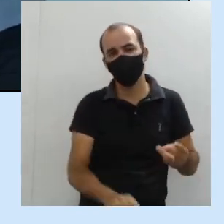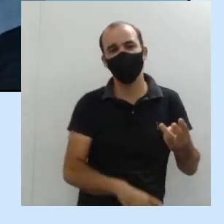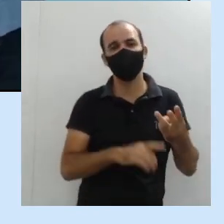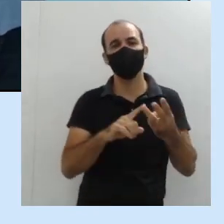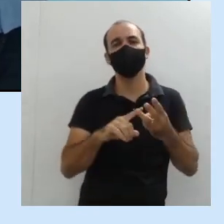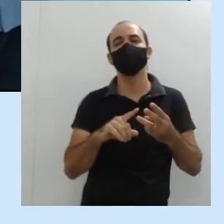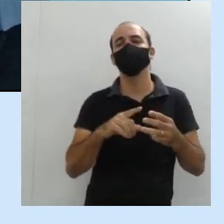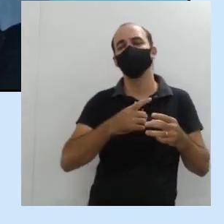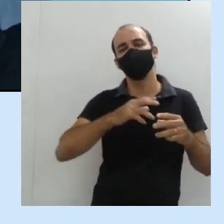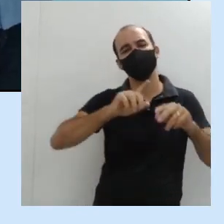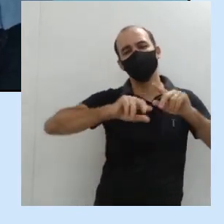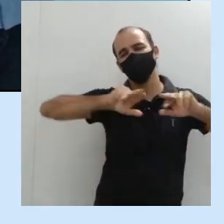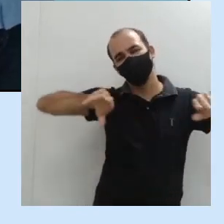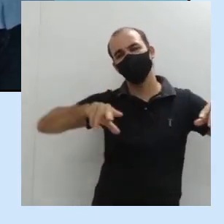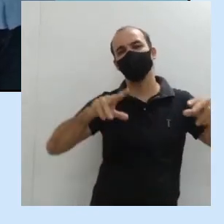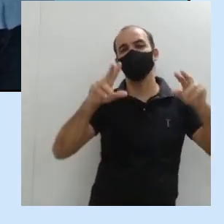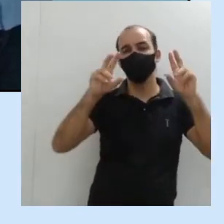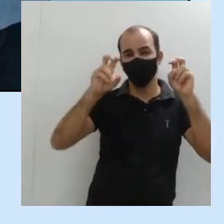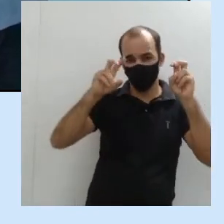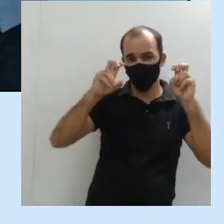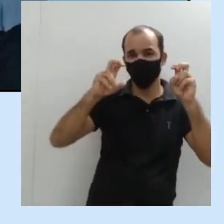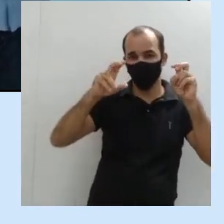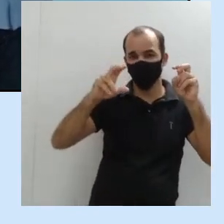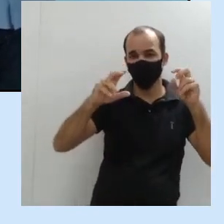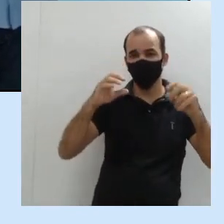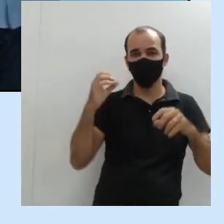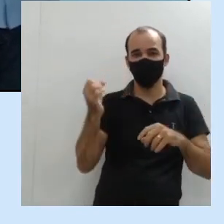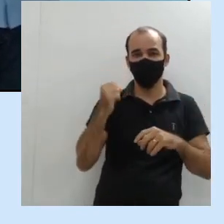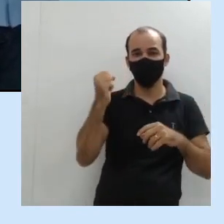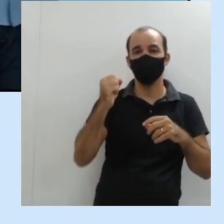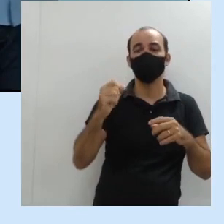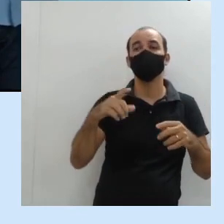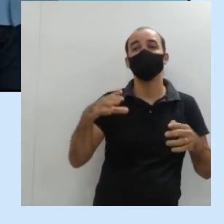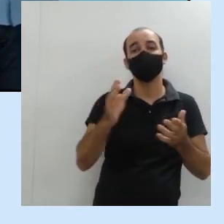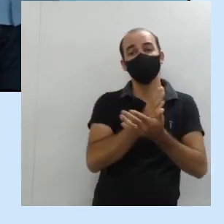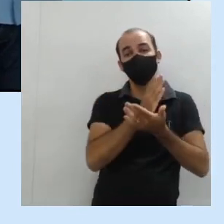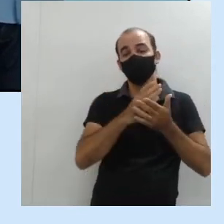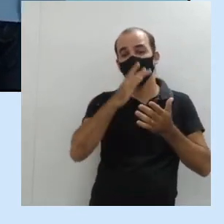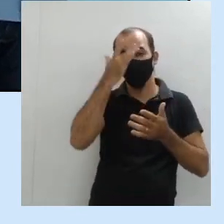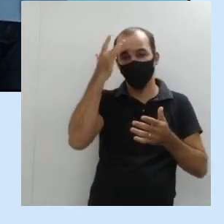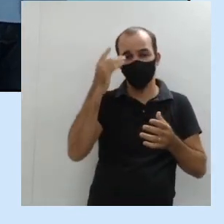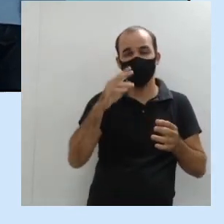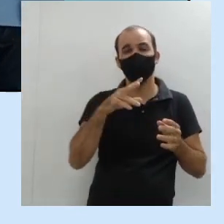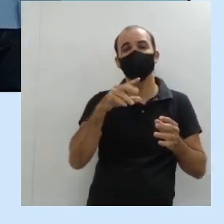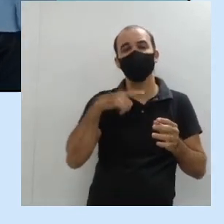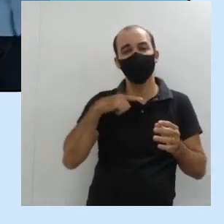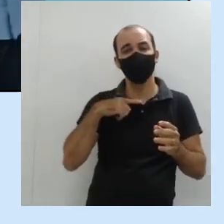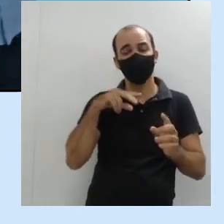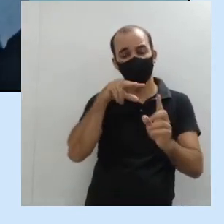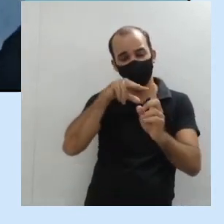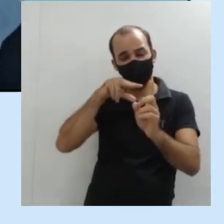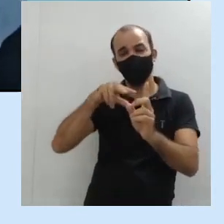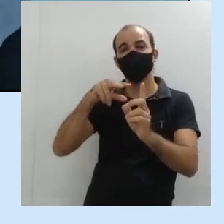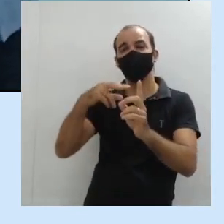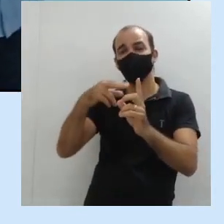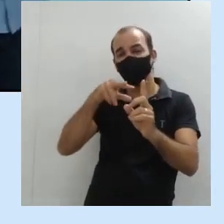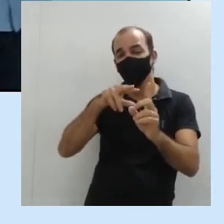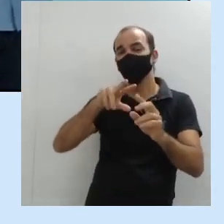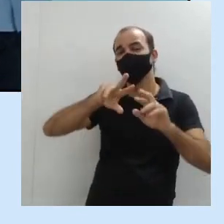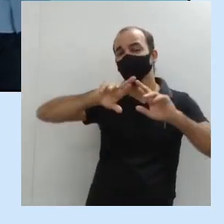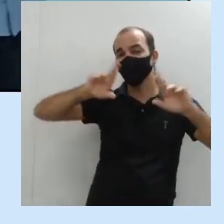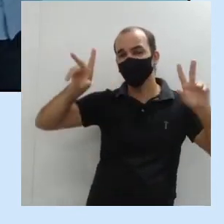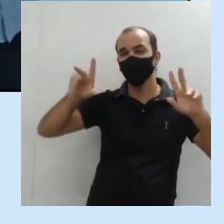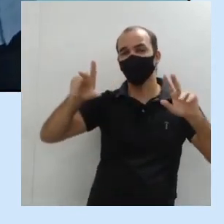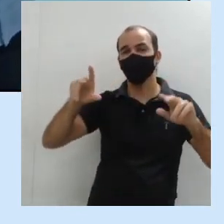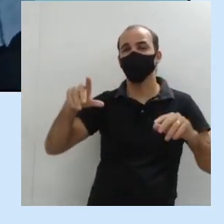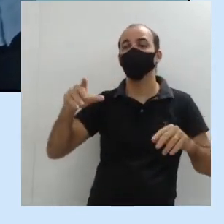às conversas, algumas pessoas podem ter pontos de vista diferentes. Mas a gente sempre vai ter perguntas, sempre vamos ter